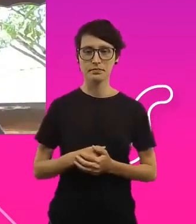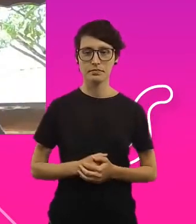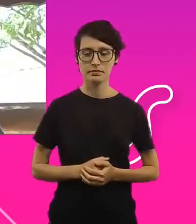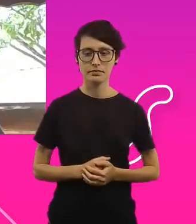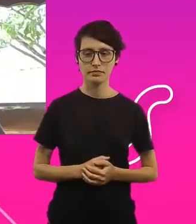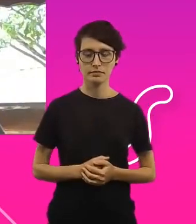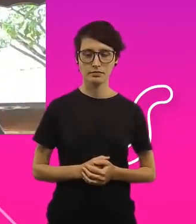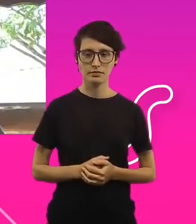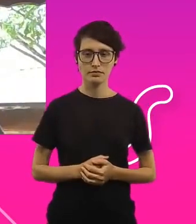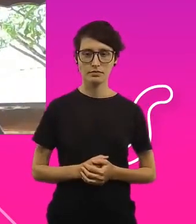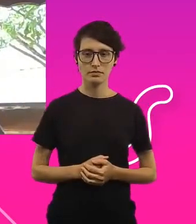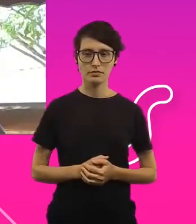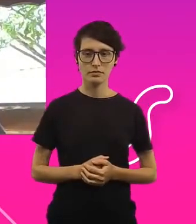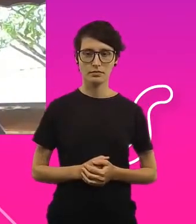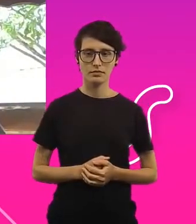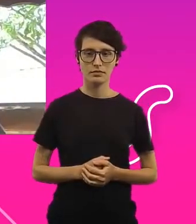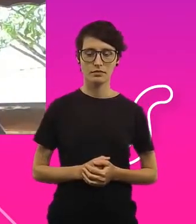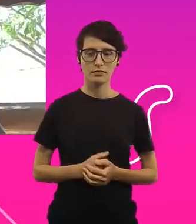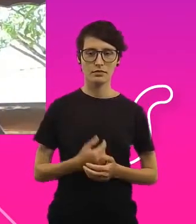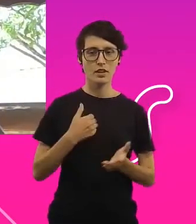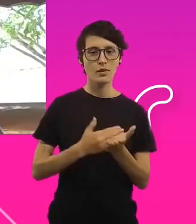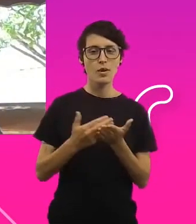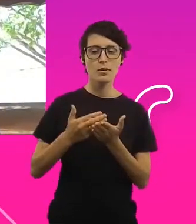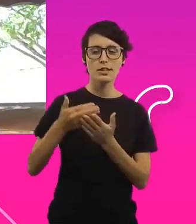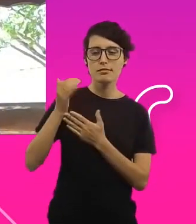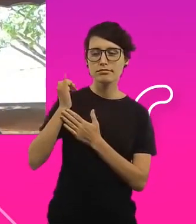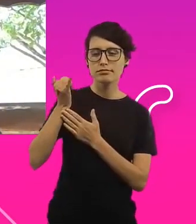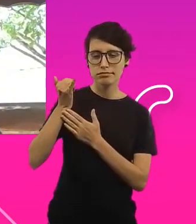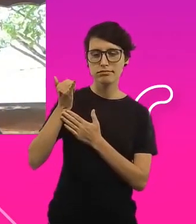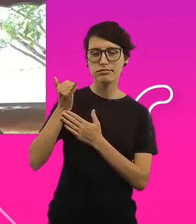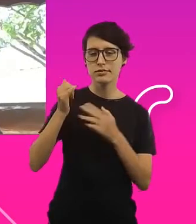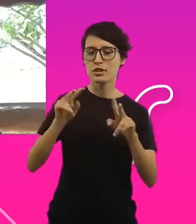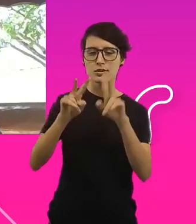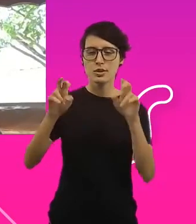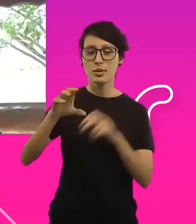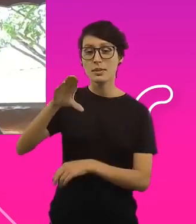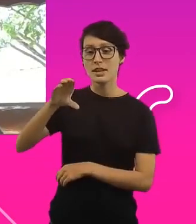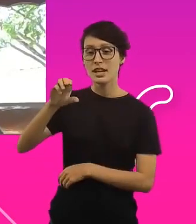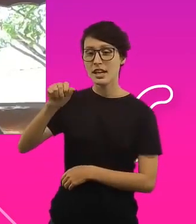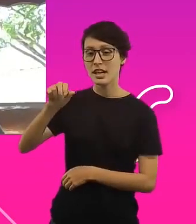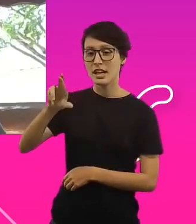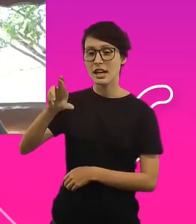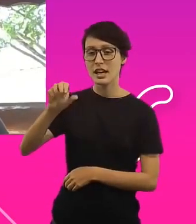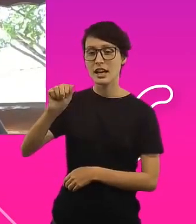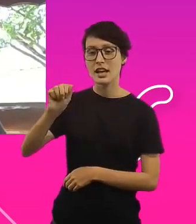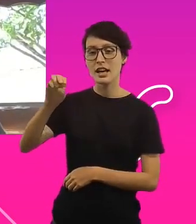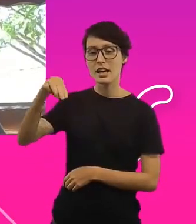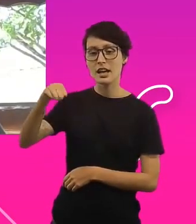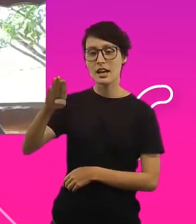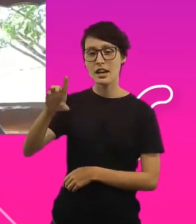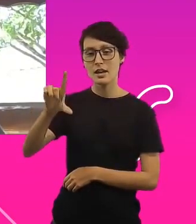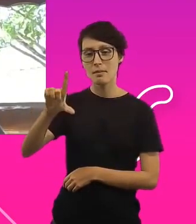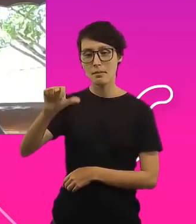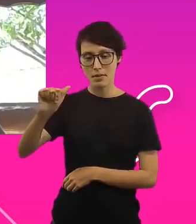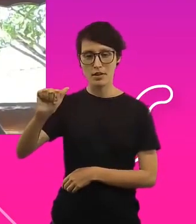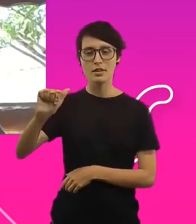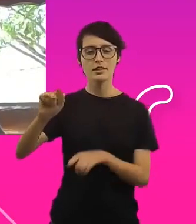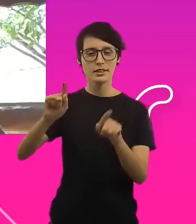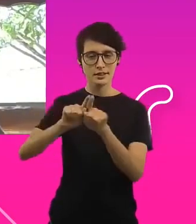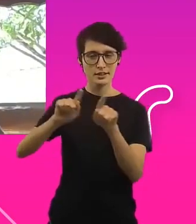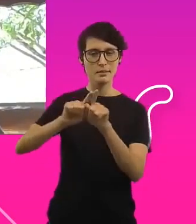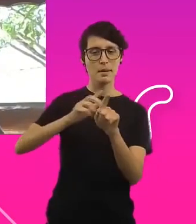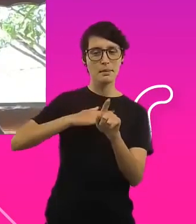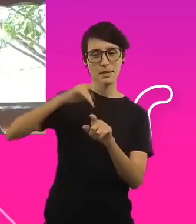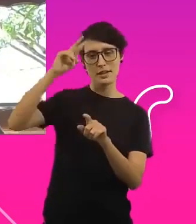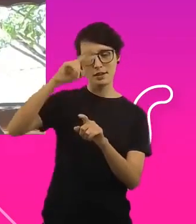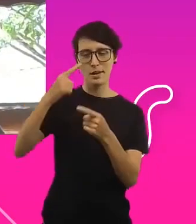Eu vou começar contando um pouco da Carambola e contando um pouco da minha história, porque eu acho que as duas coisas têm a